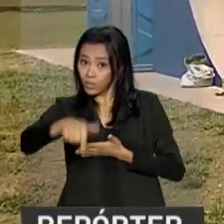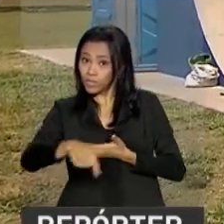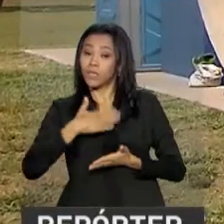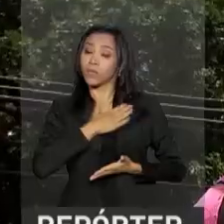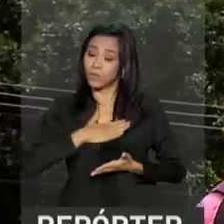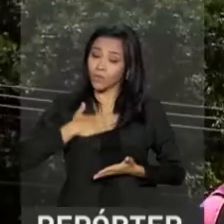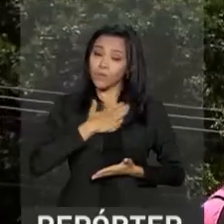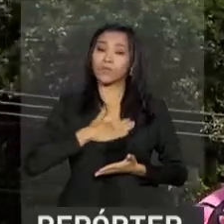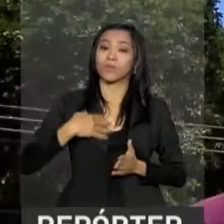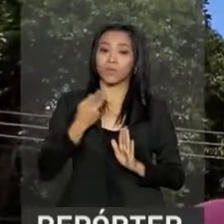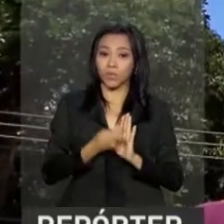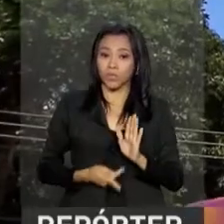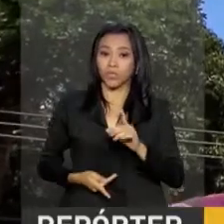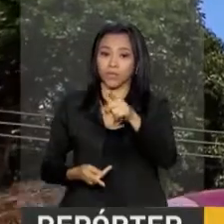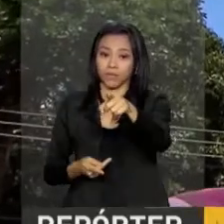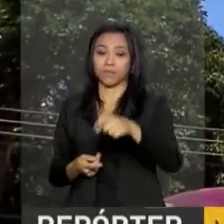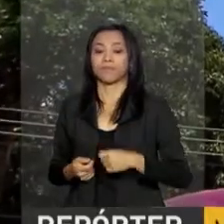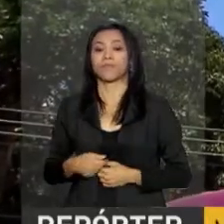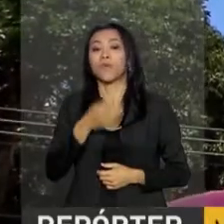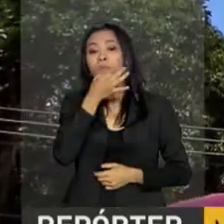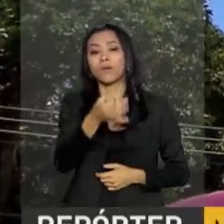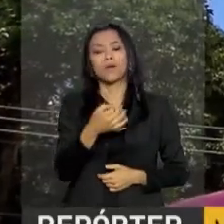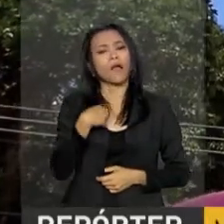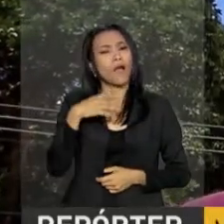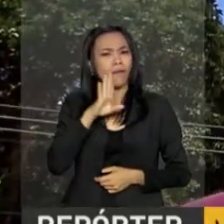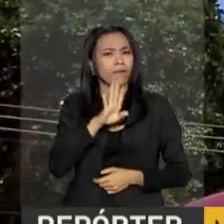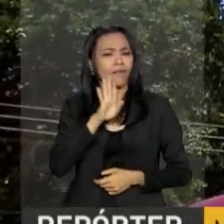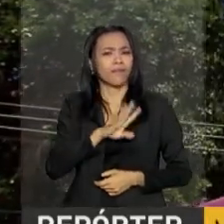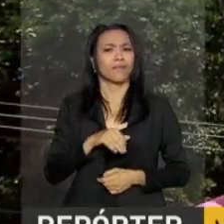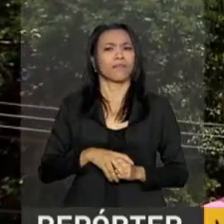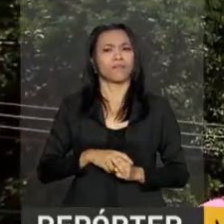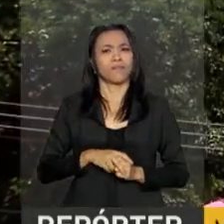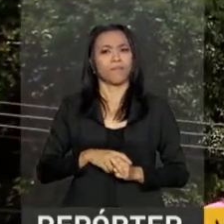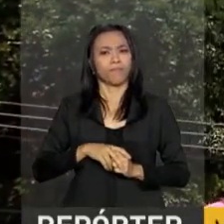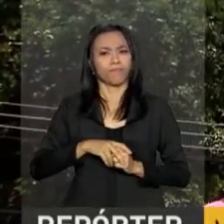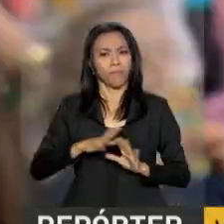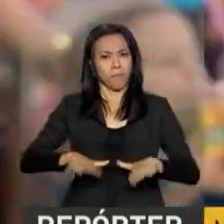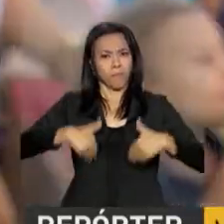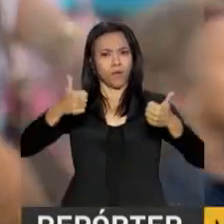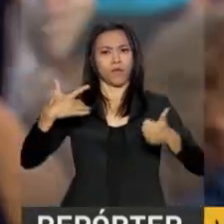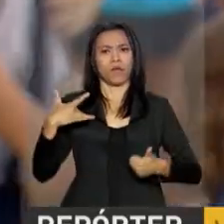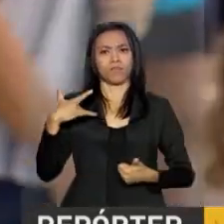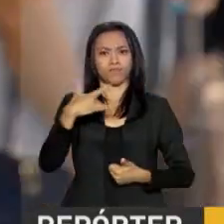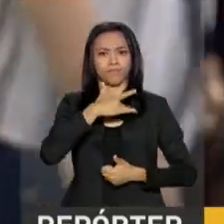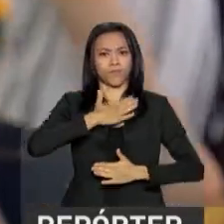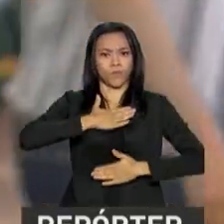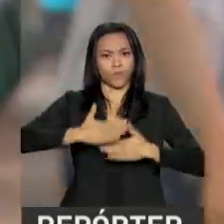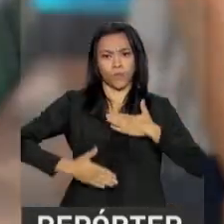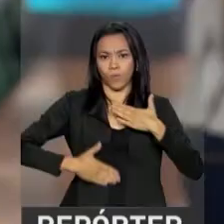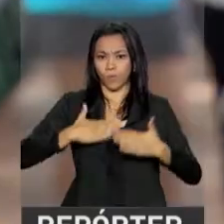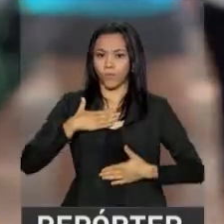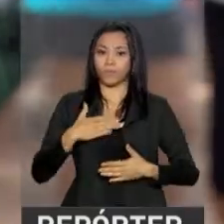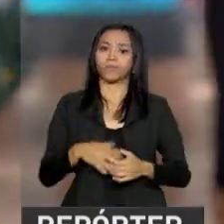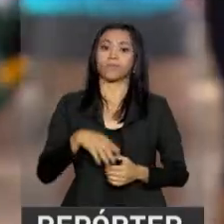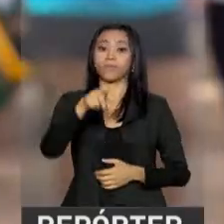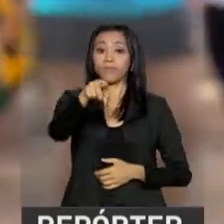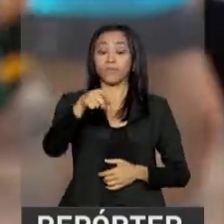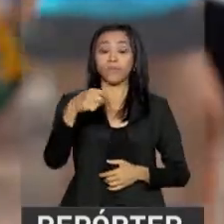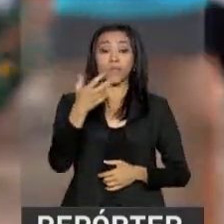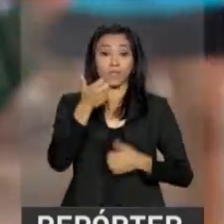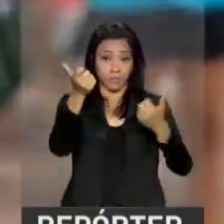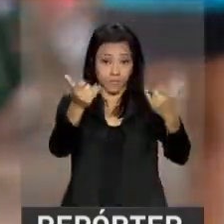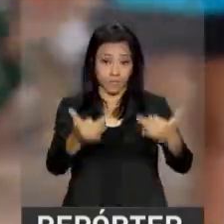o projeto acho legal será físico essa conscientização de todos sobre a